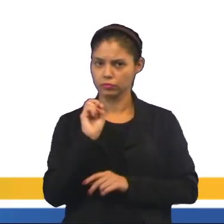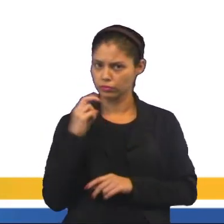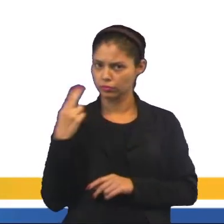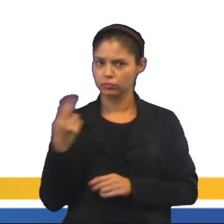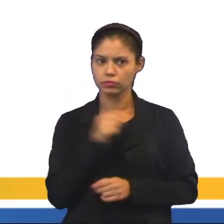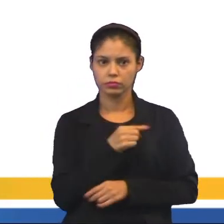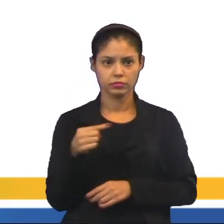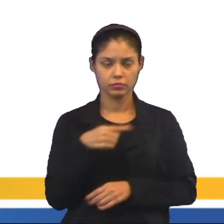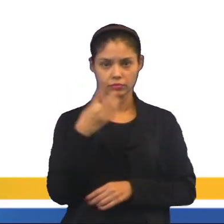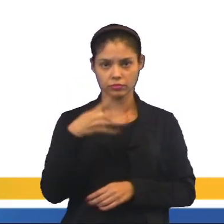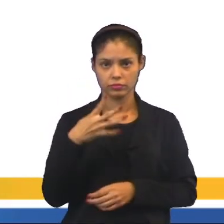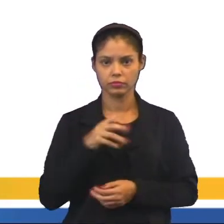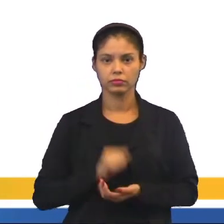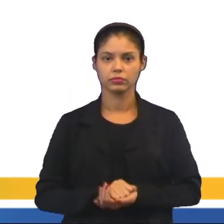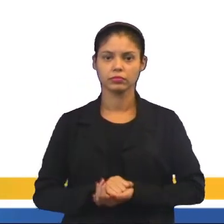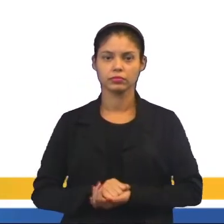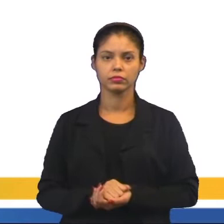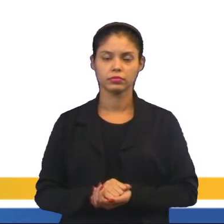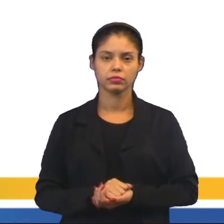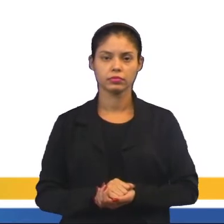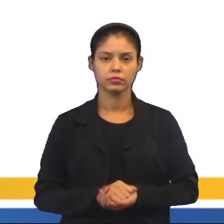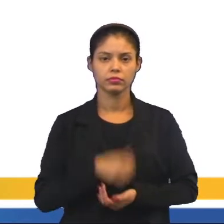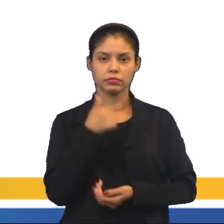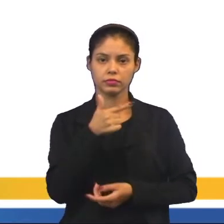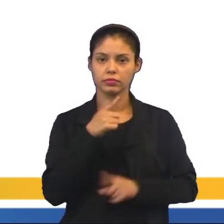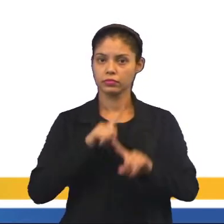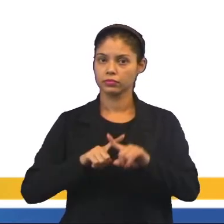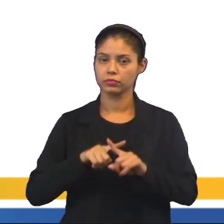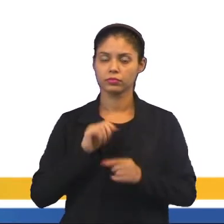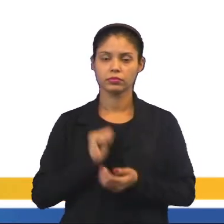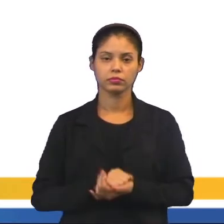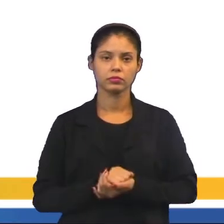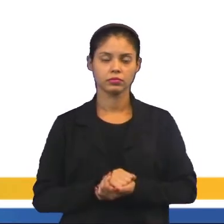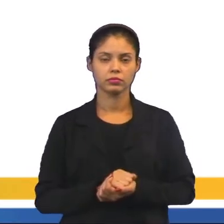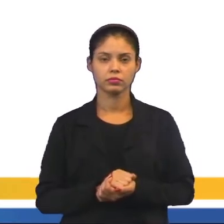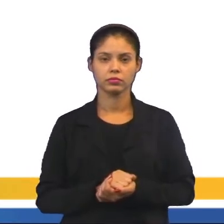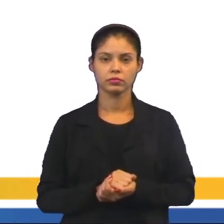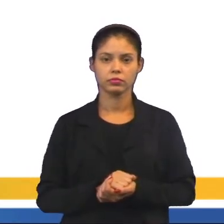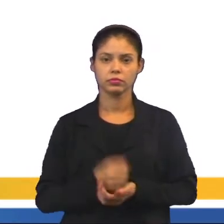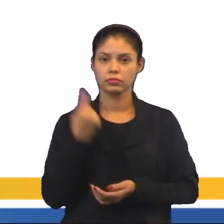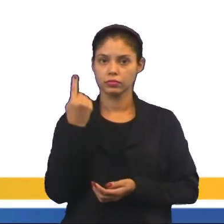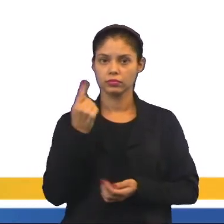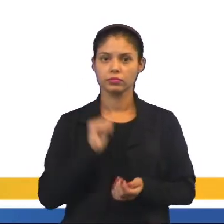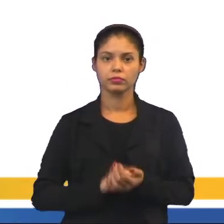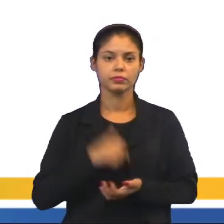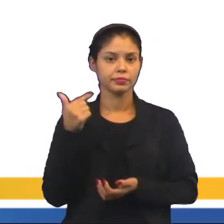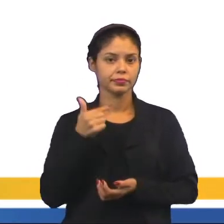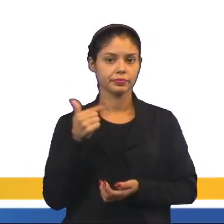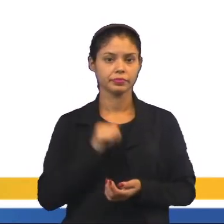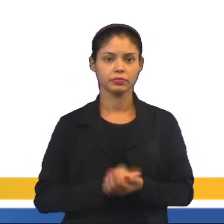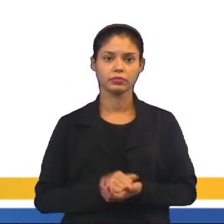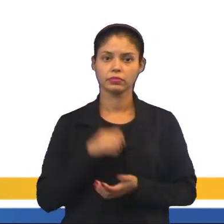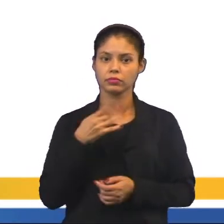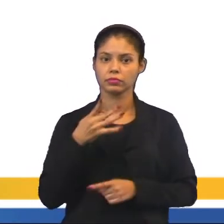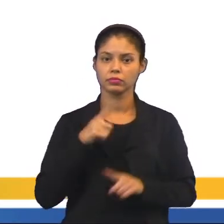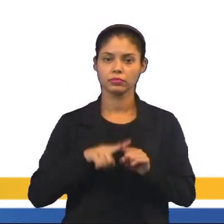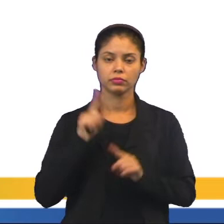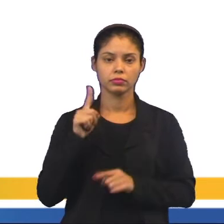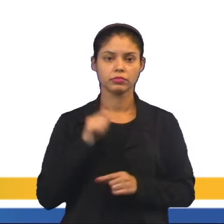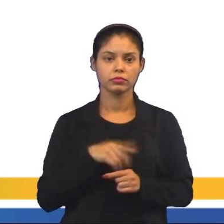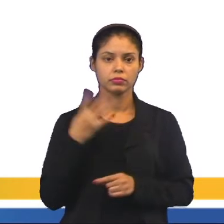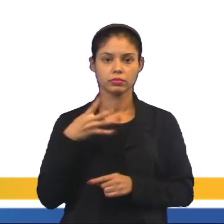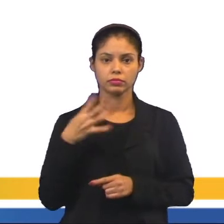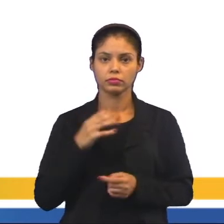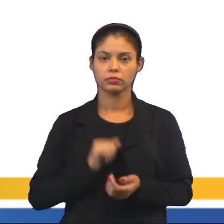seja, menos 4, né? E 2 vezes 1 é 2. 4 vezes 1,